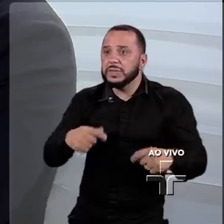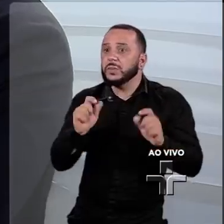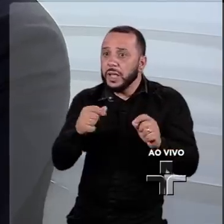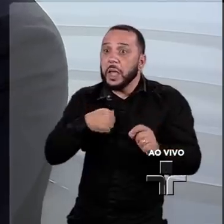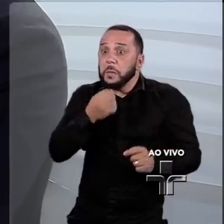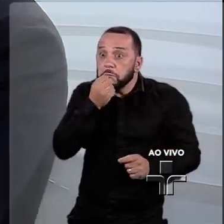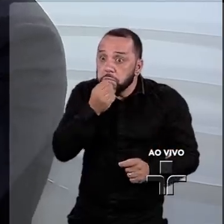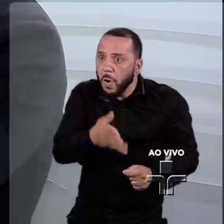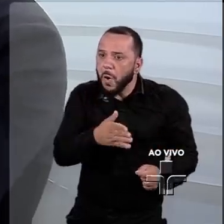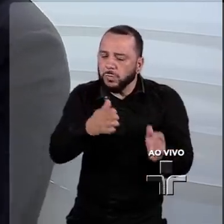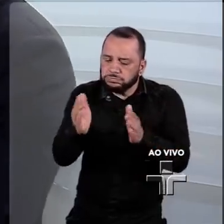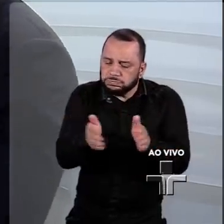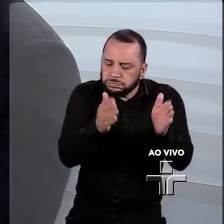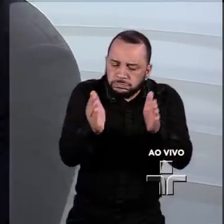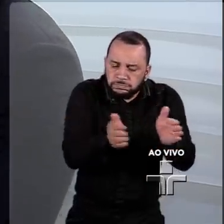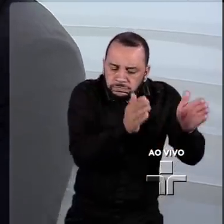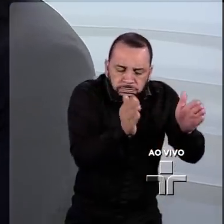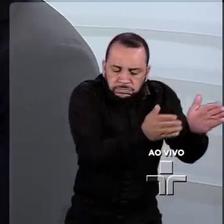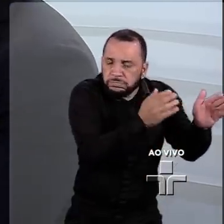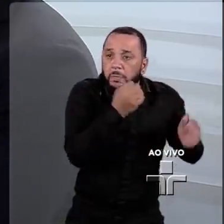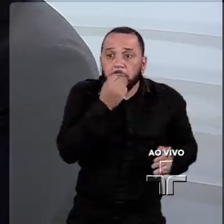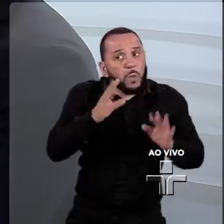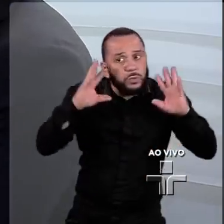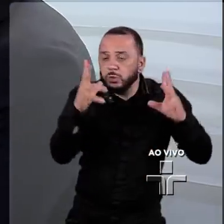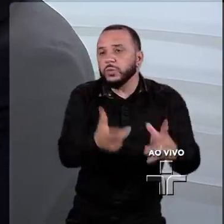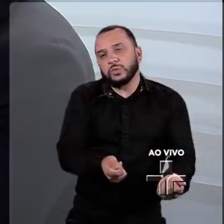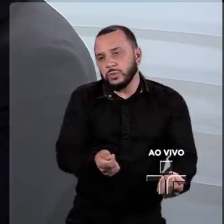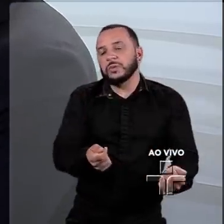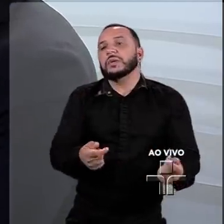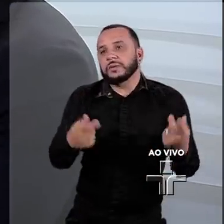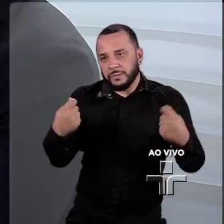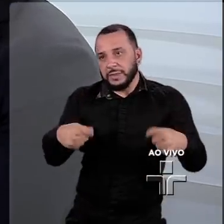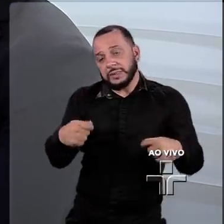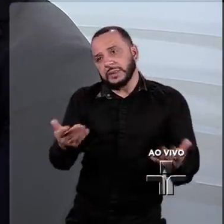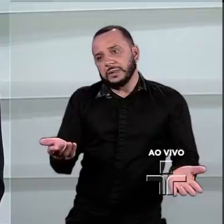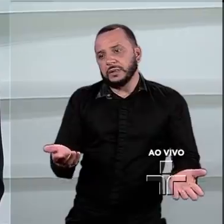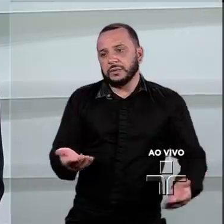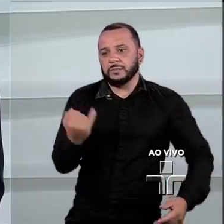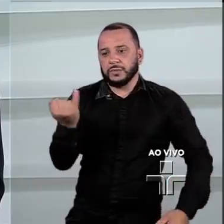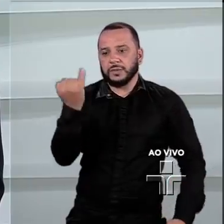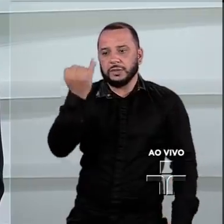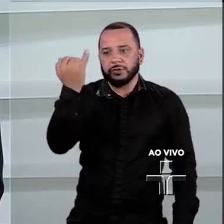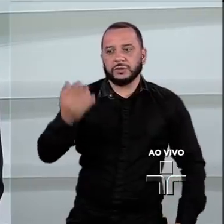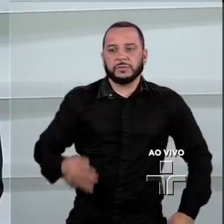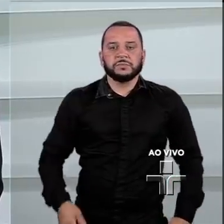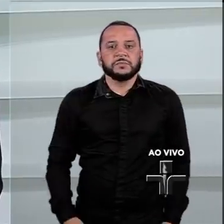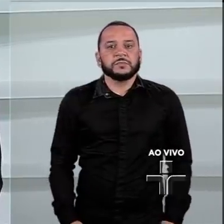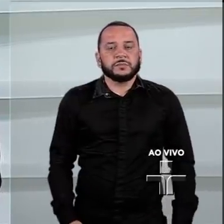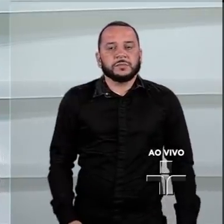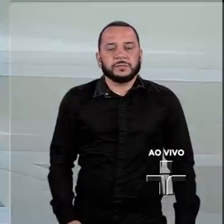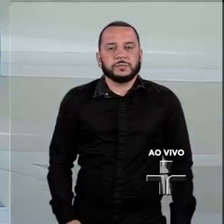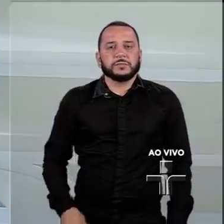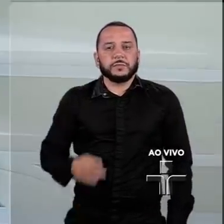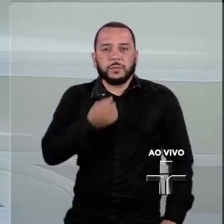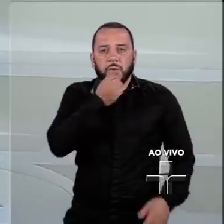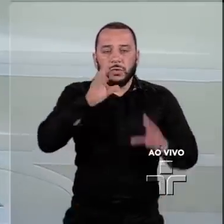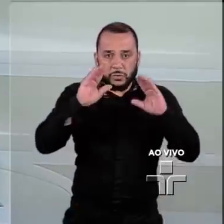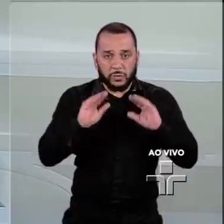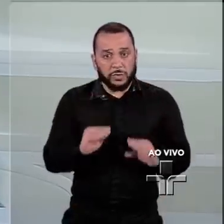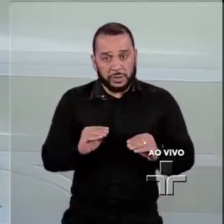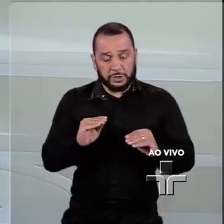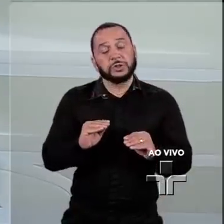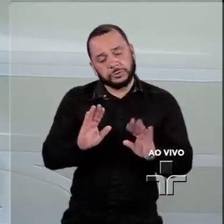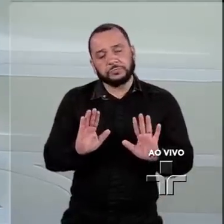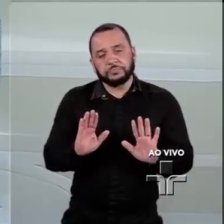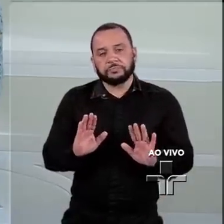E, nesse caso, vale muito esse discurso de funcionar bem o que já existe. Vamos lá, Débora. Boa noite, prefeito. Como é um tema prioritário, eu